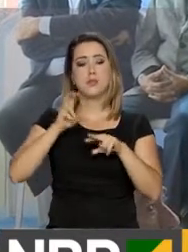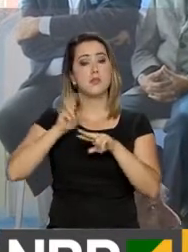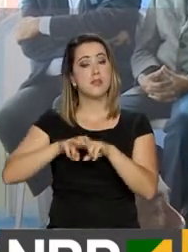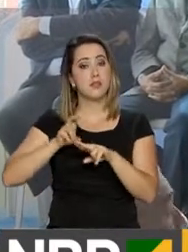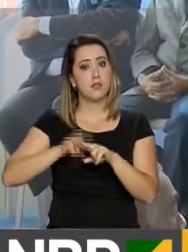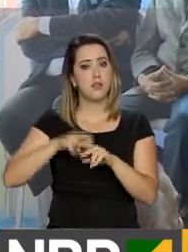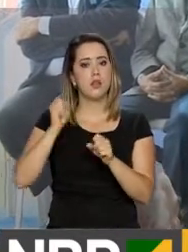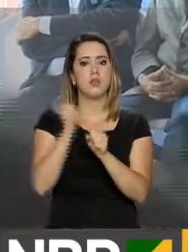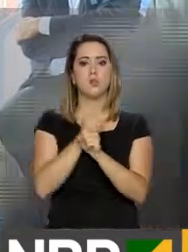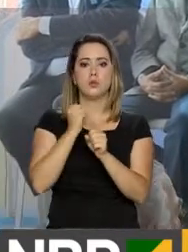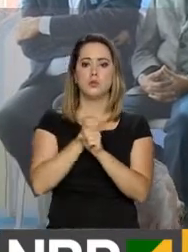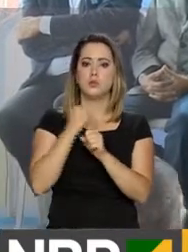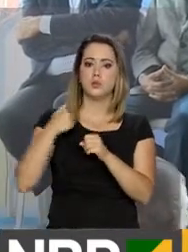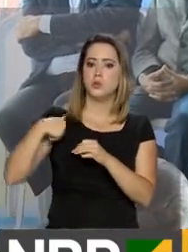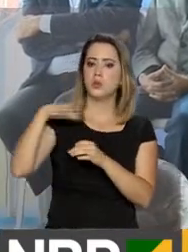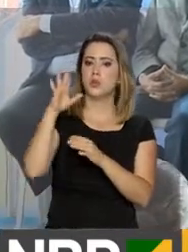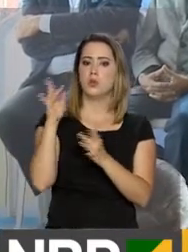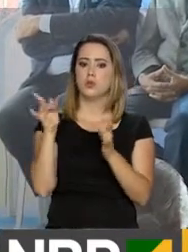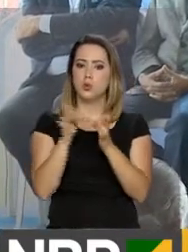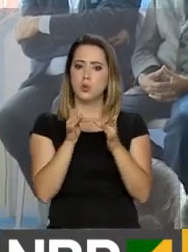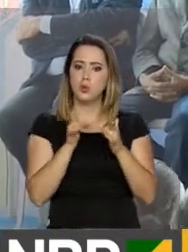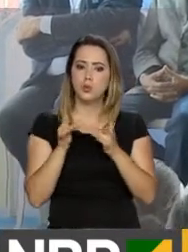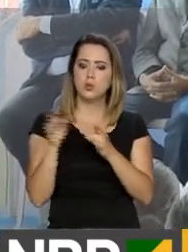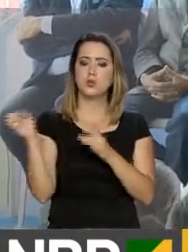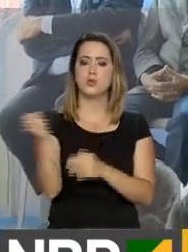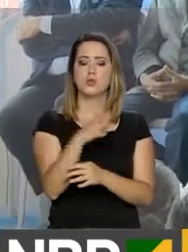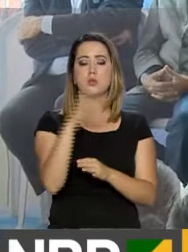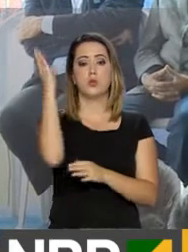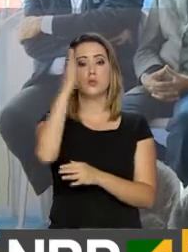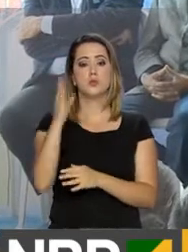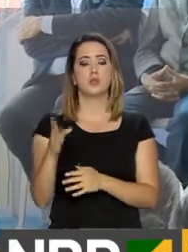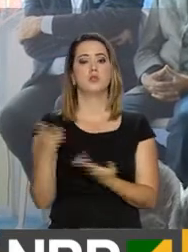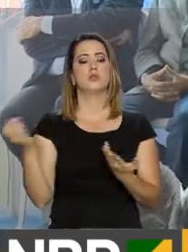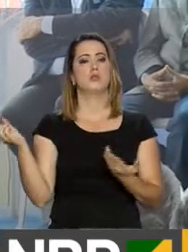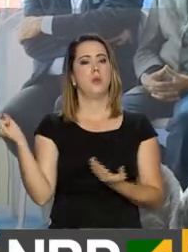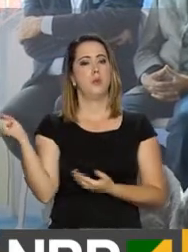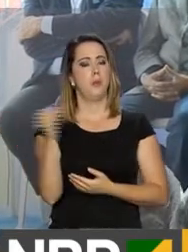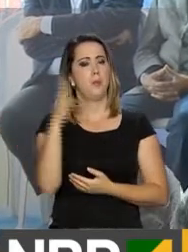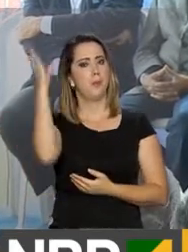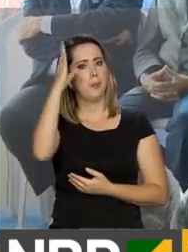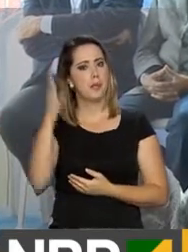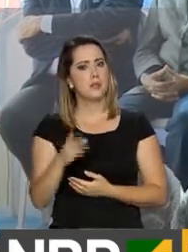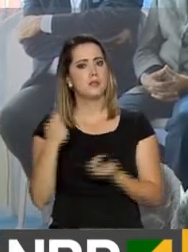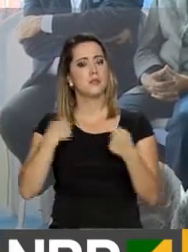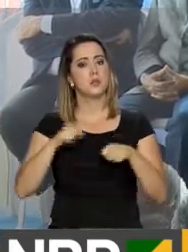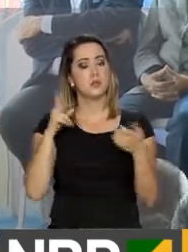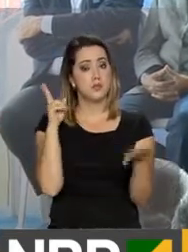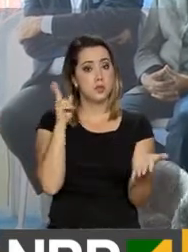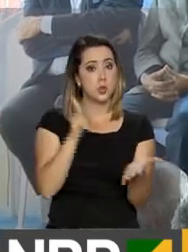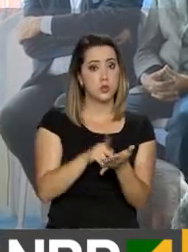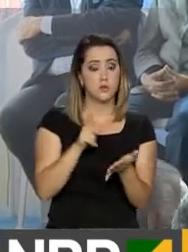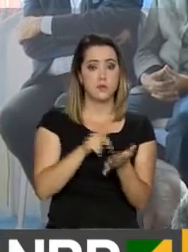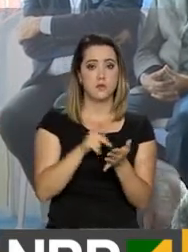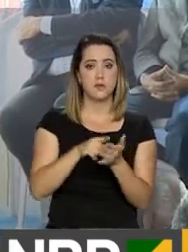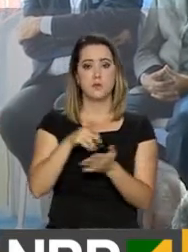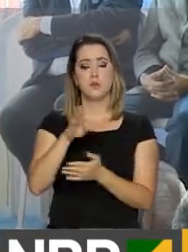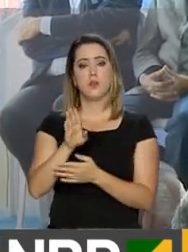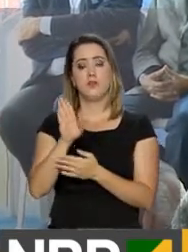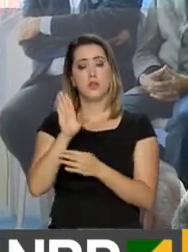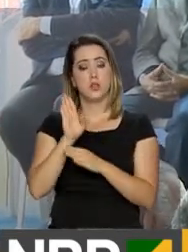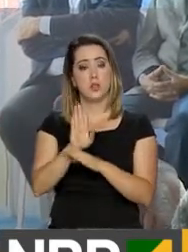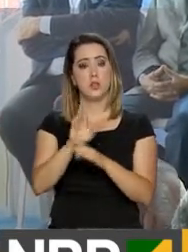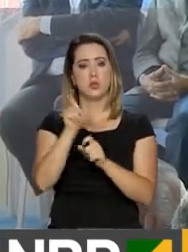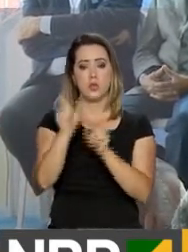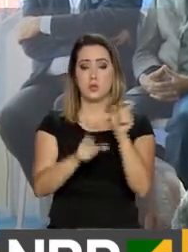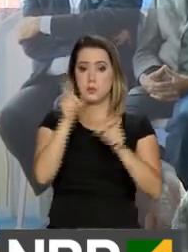e construir maioria ou consensos nesse novo Brasil. No Brasil que precisa de verdade privilegiar